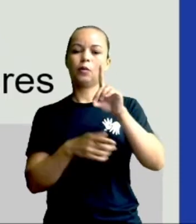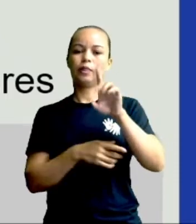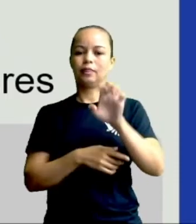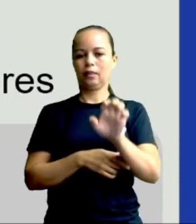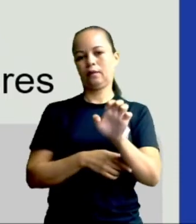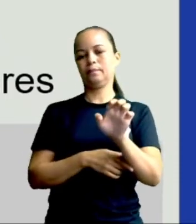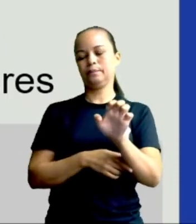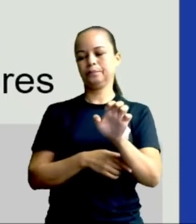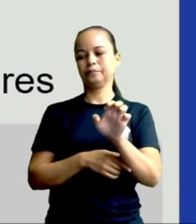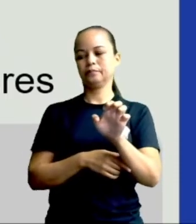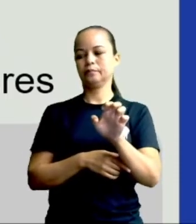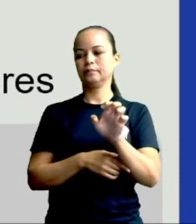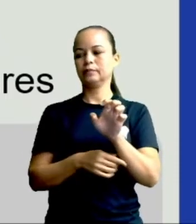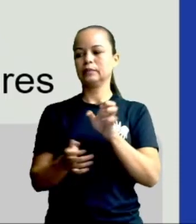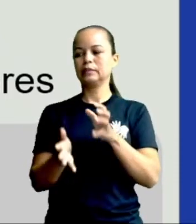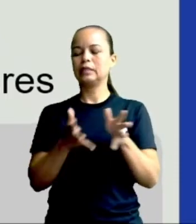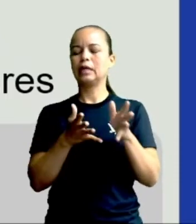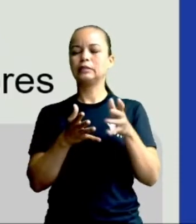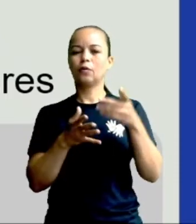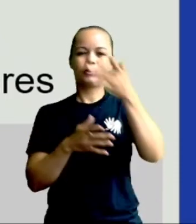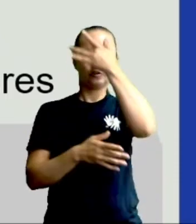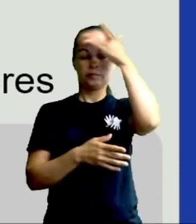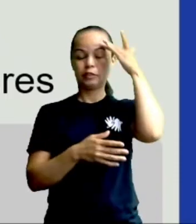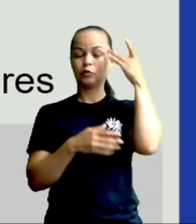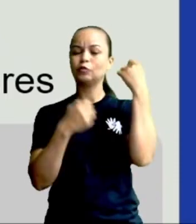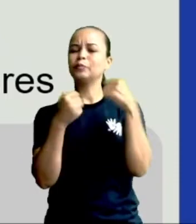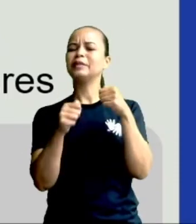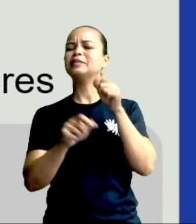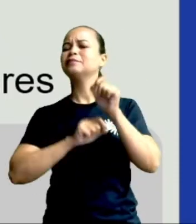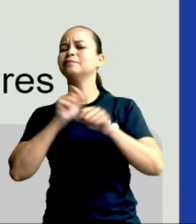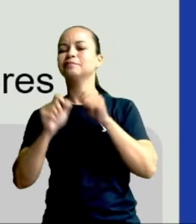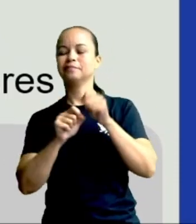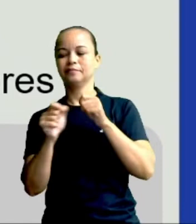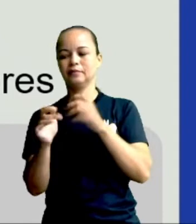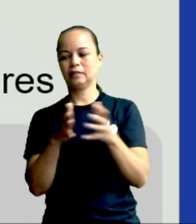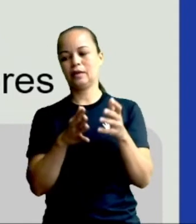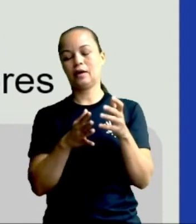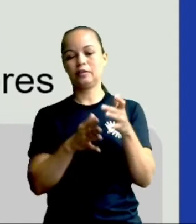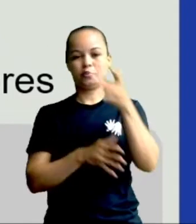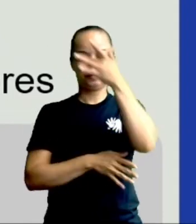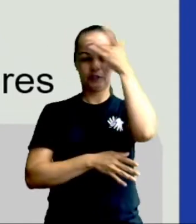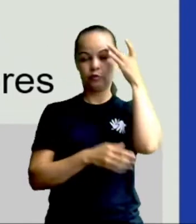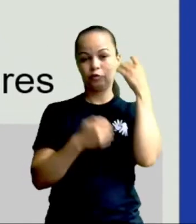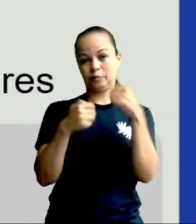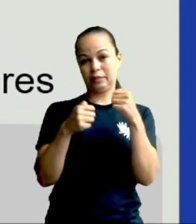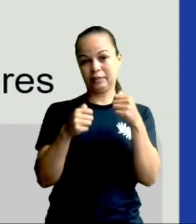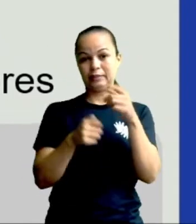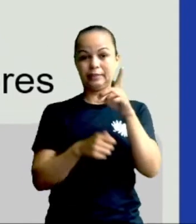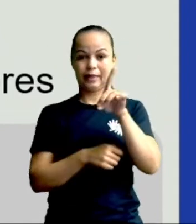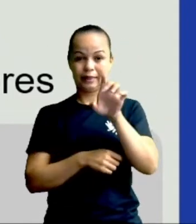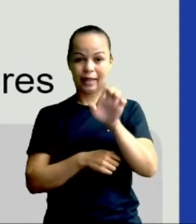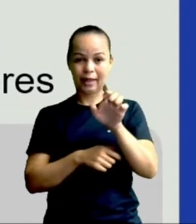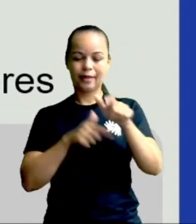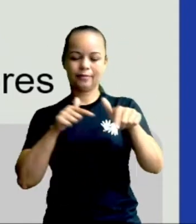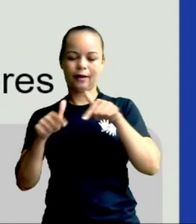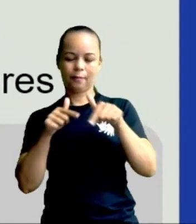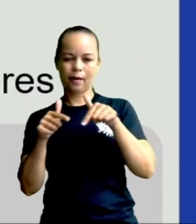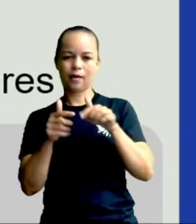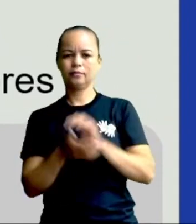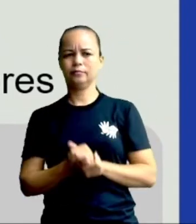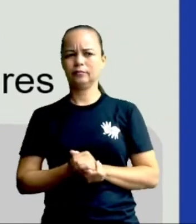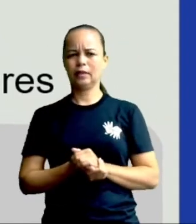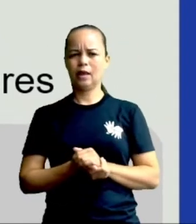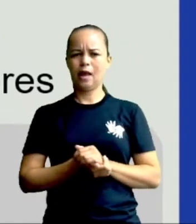de ou seja as pessoas precisam de que as pessoas precisam de empregos à